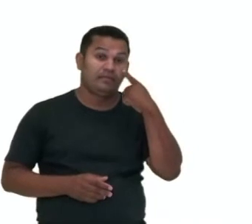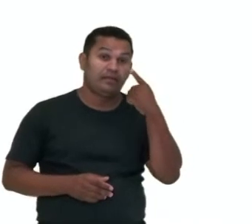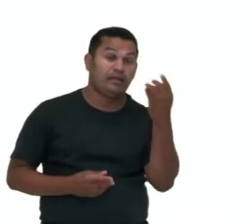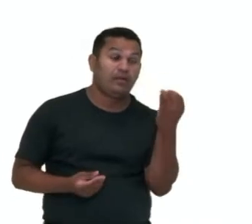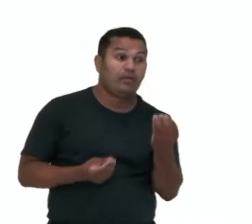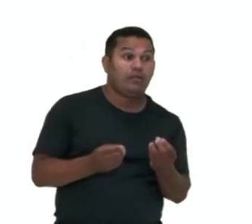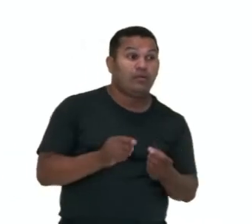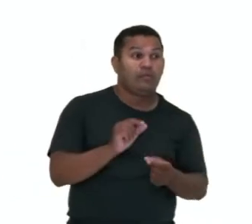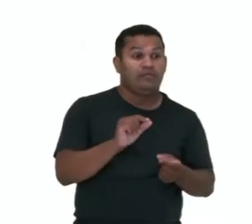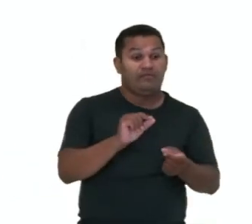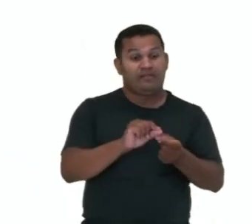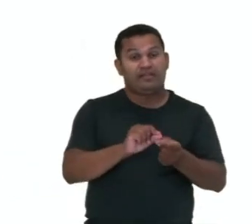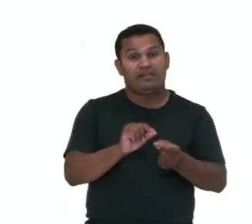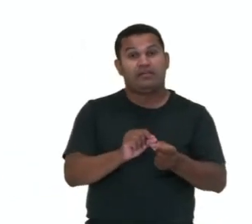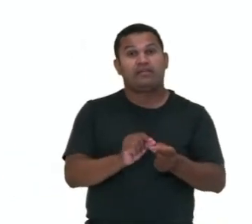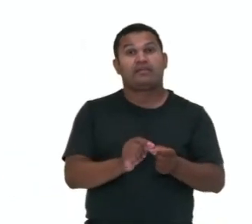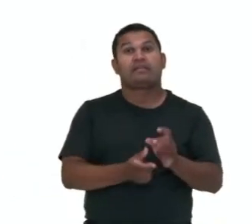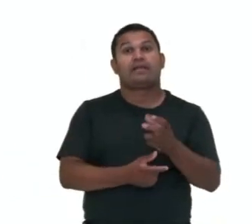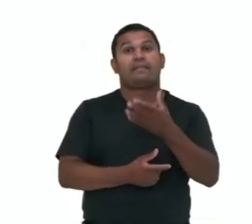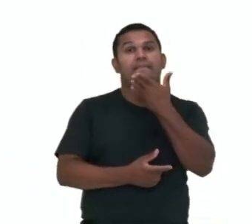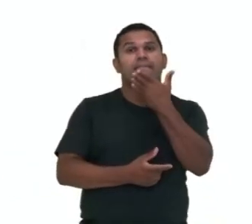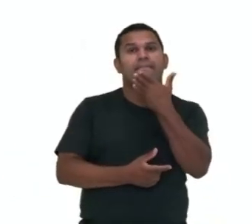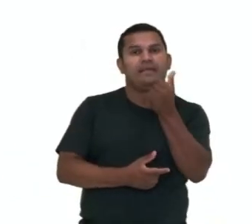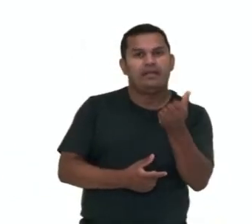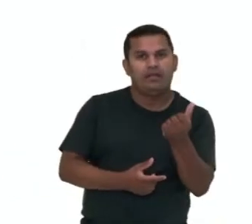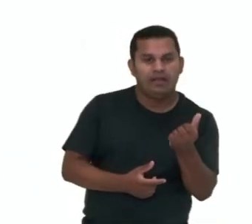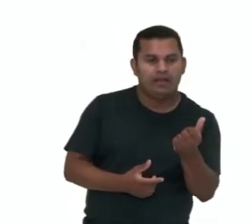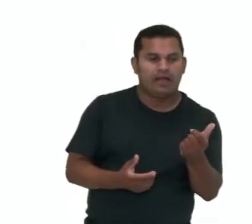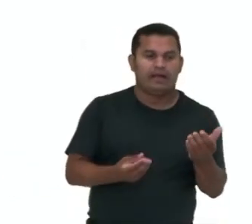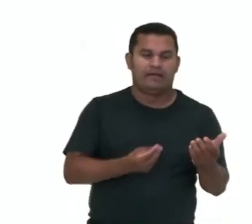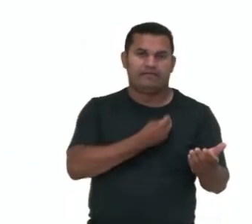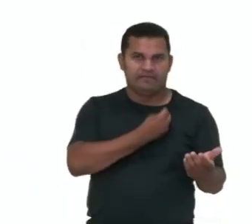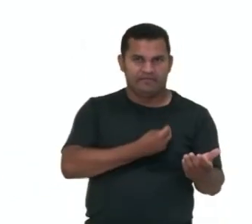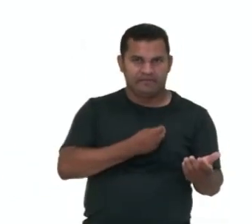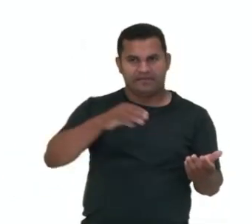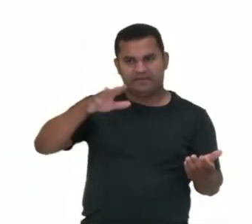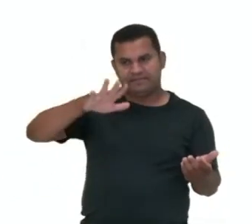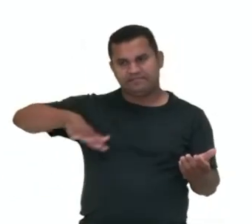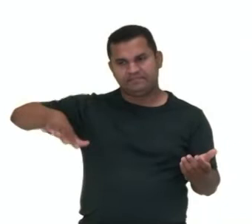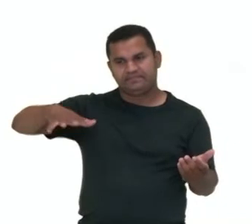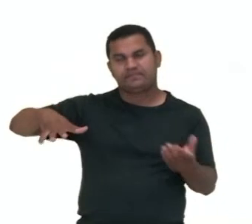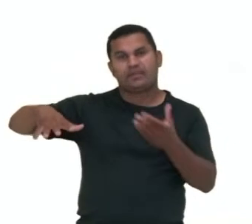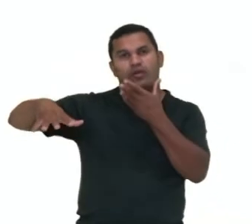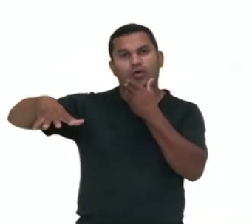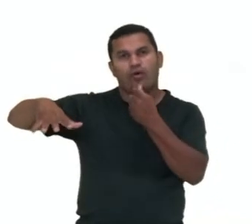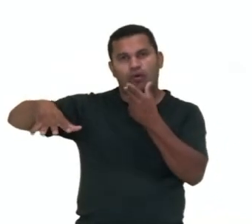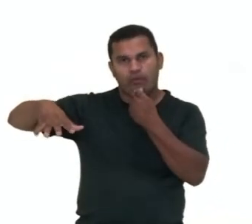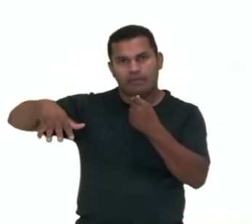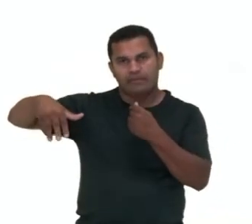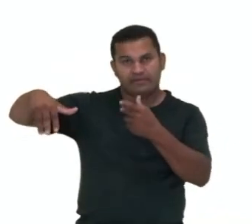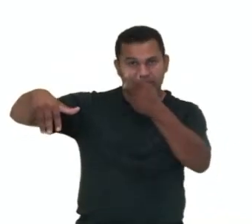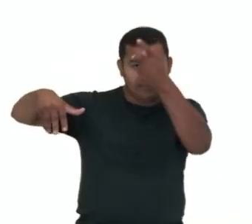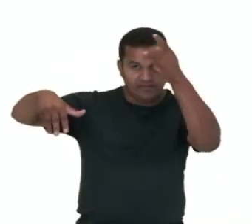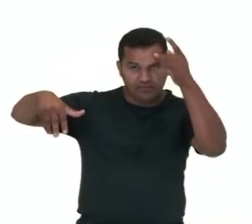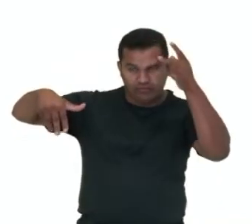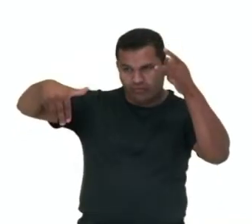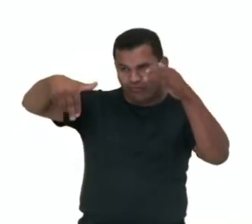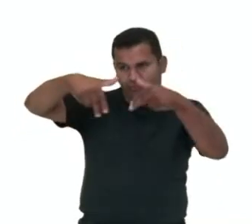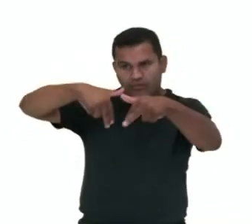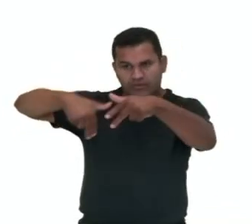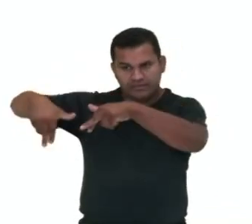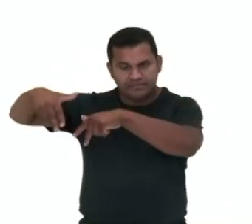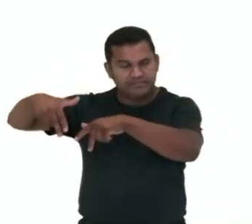as relações entre o homem e o meio ambiente, usando aquela ideia de